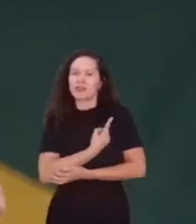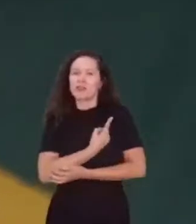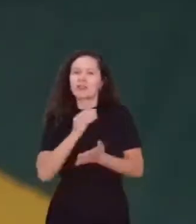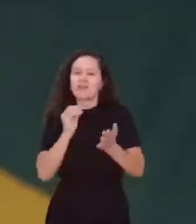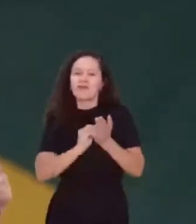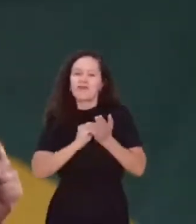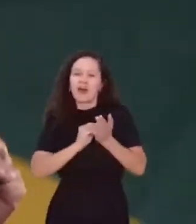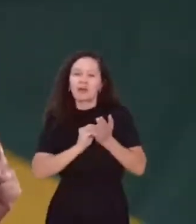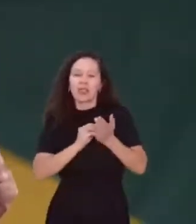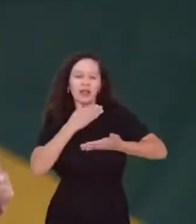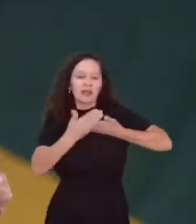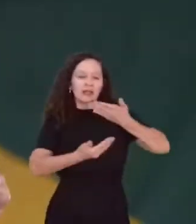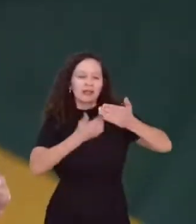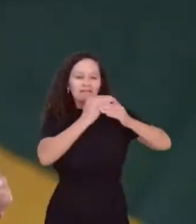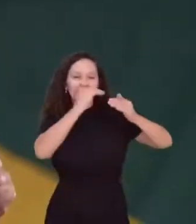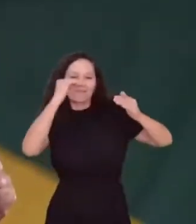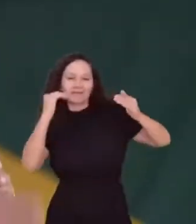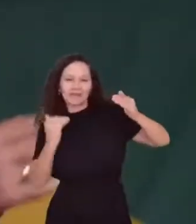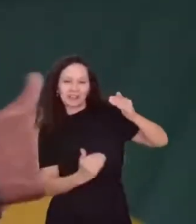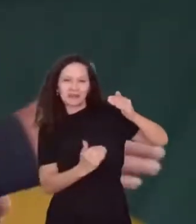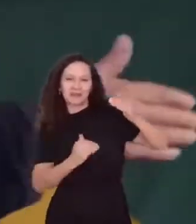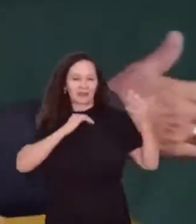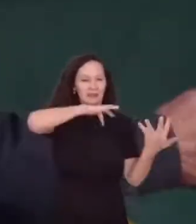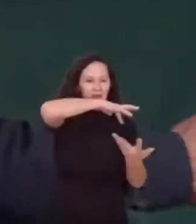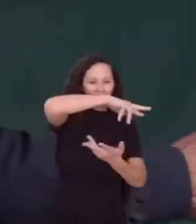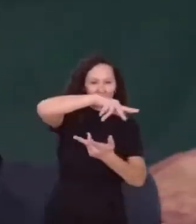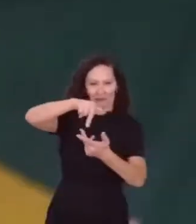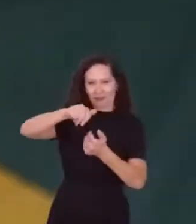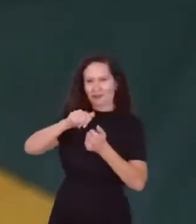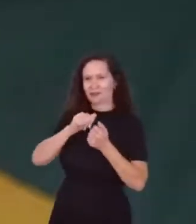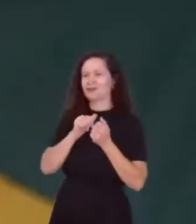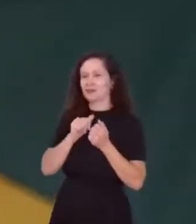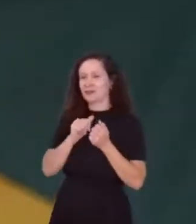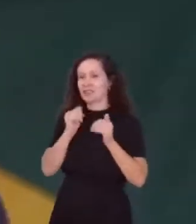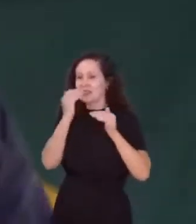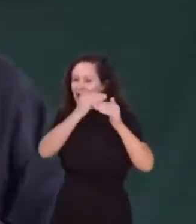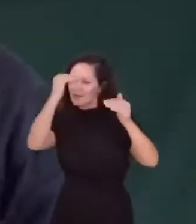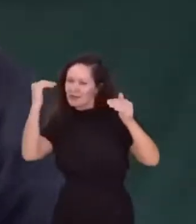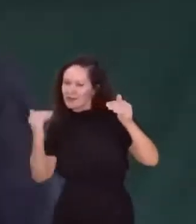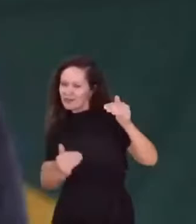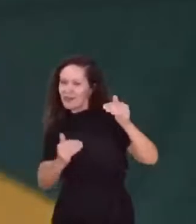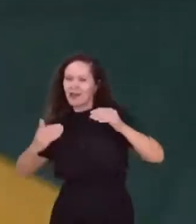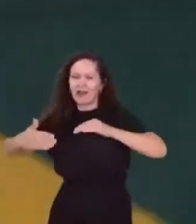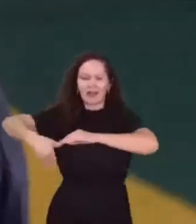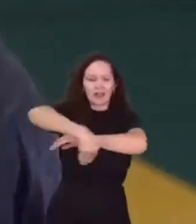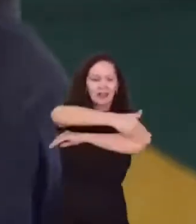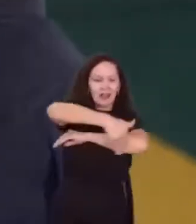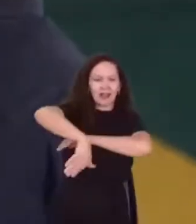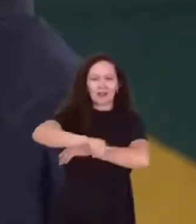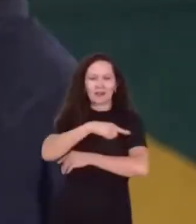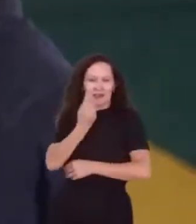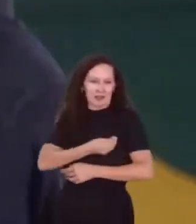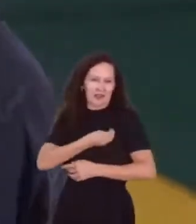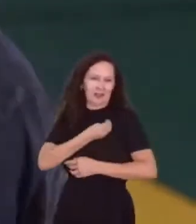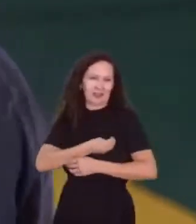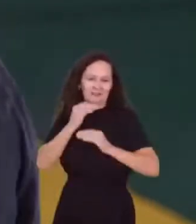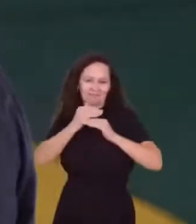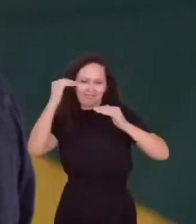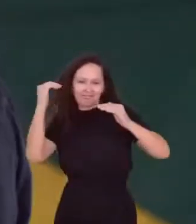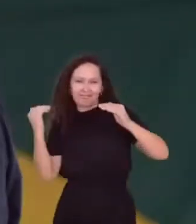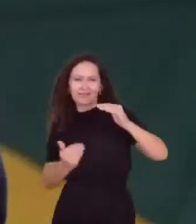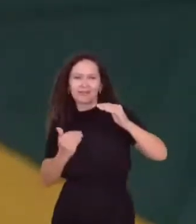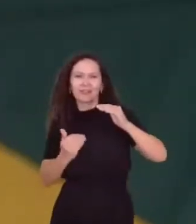desigualdade no planeta Terra, desigualdade na rua que a gente mora, desigualdade no movimento que a